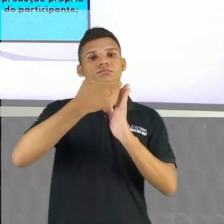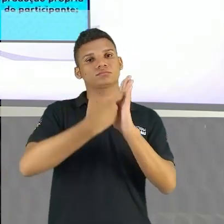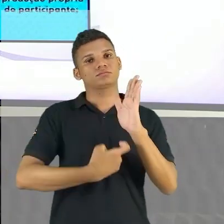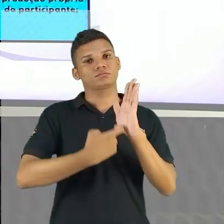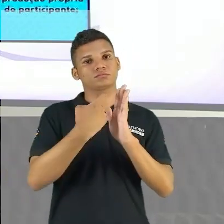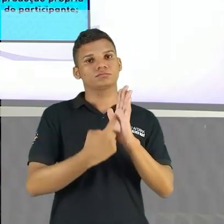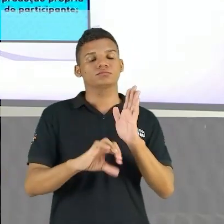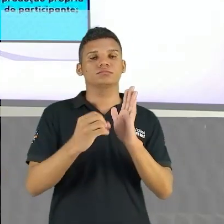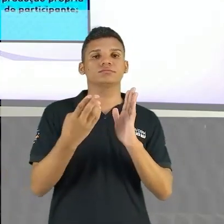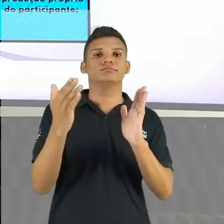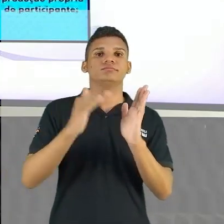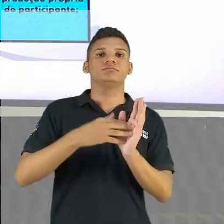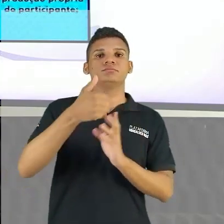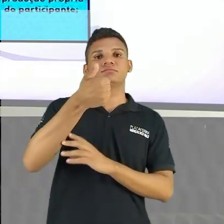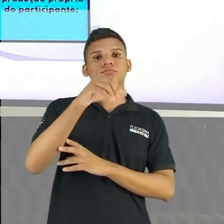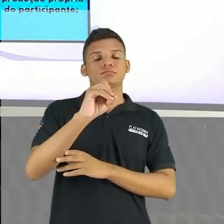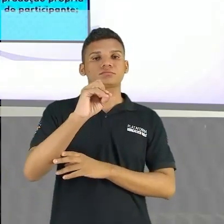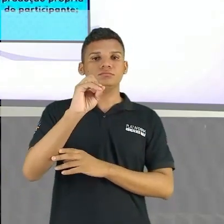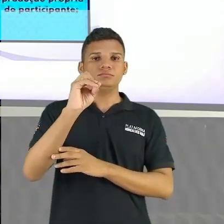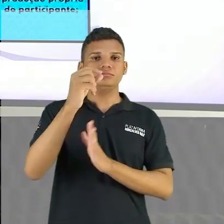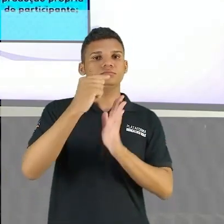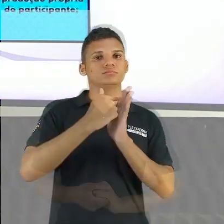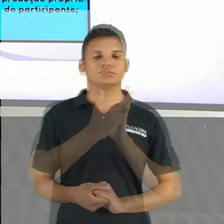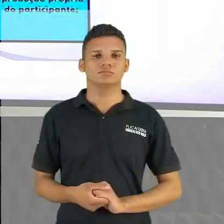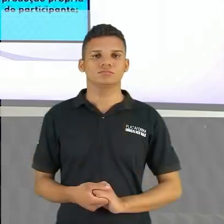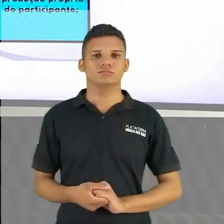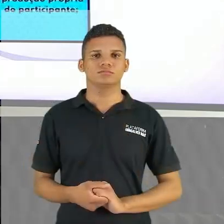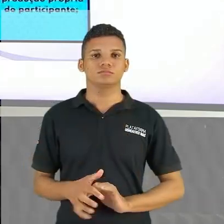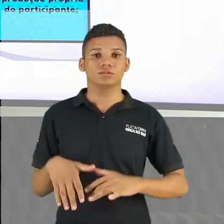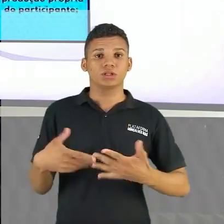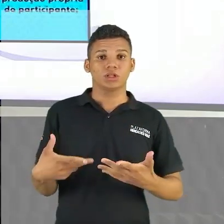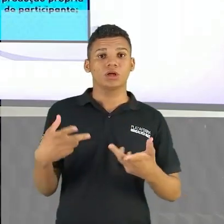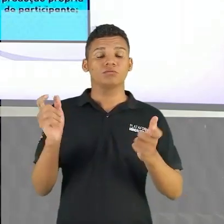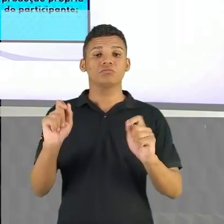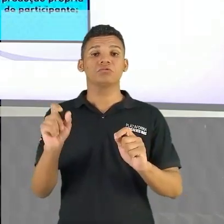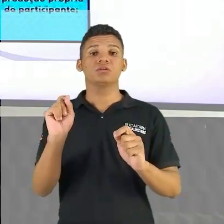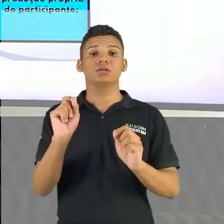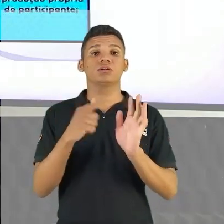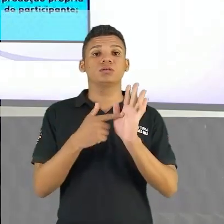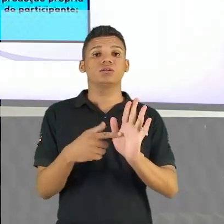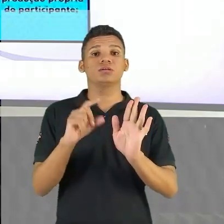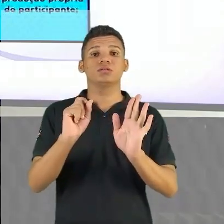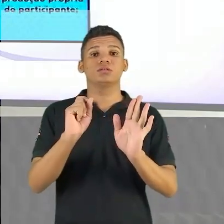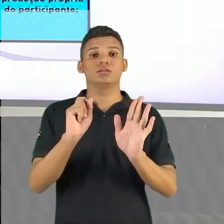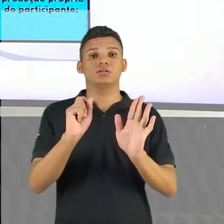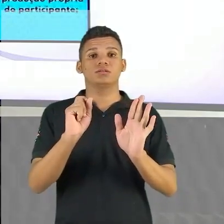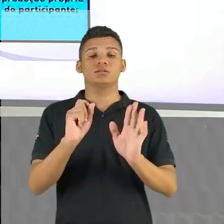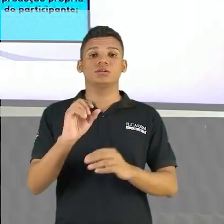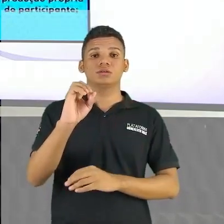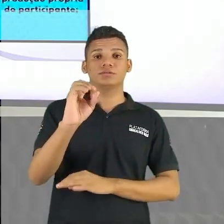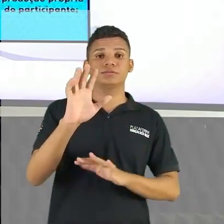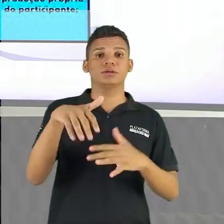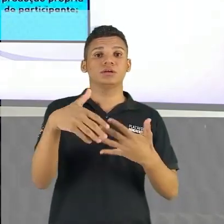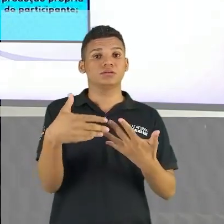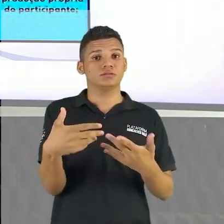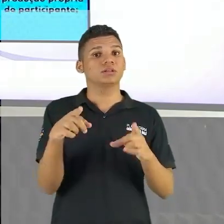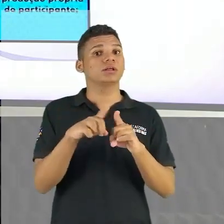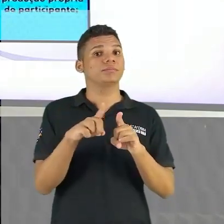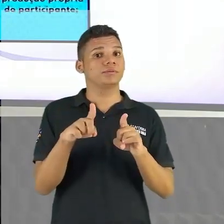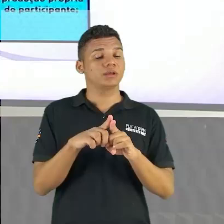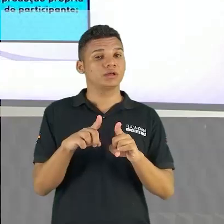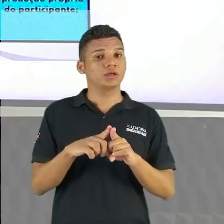extensão de até 10 linhas escritas no sistema briley tudo isso pode levar à condição de zero e ainda